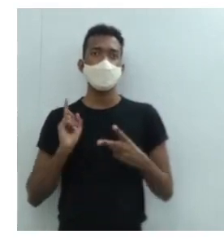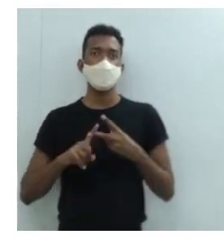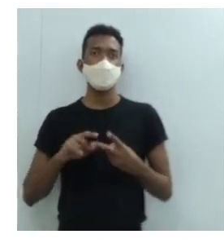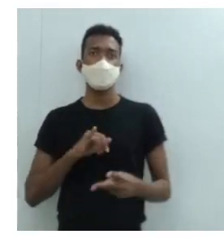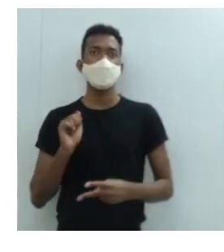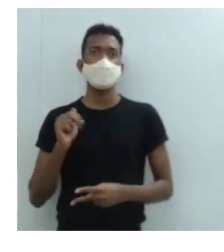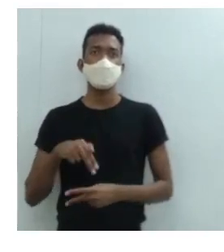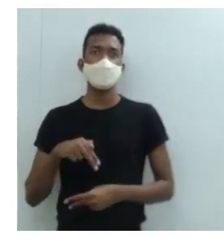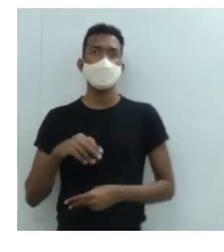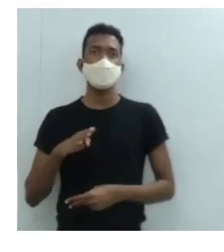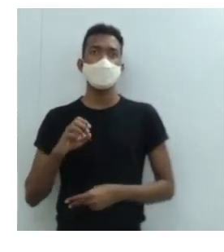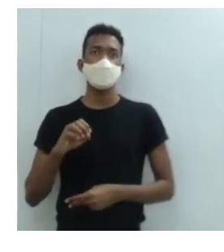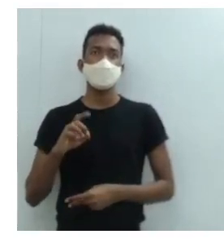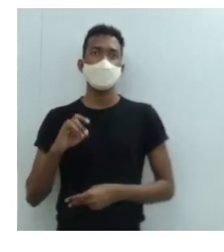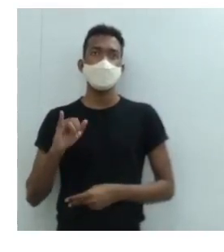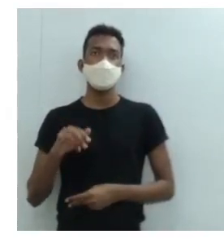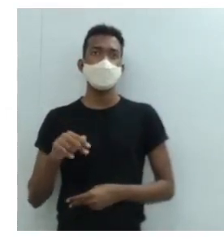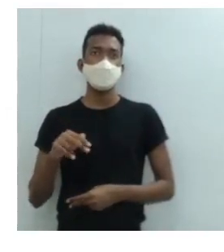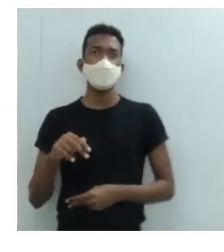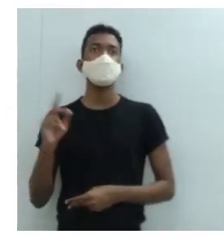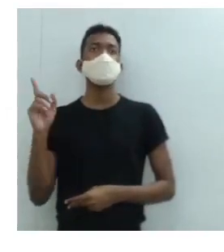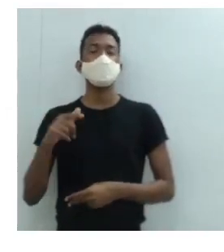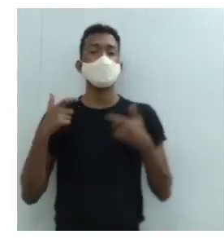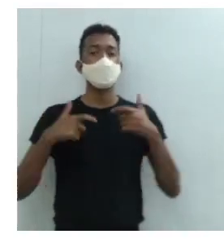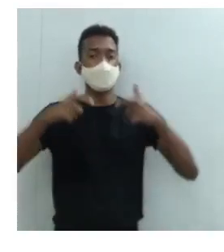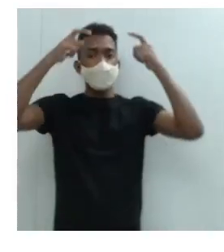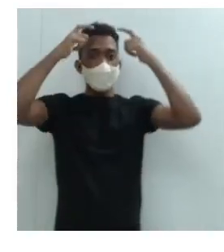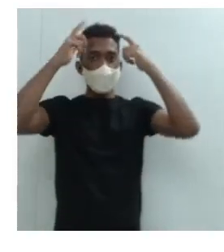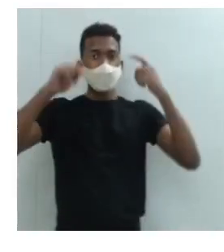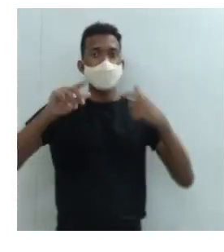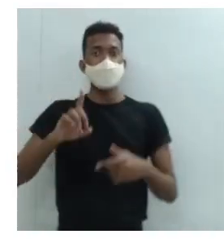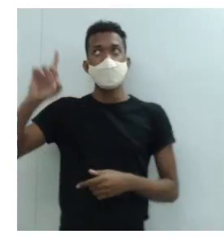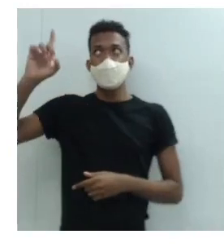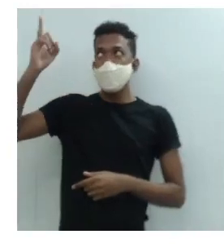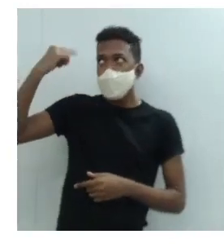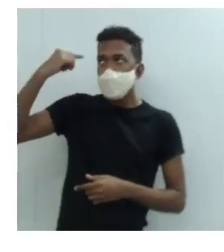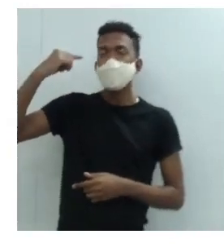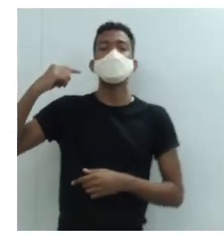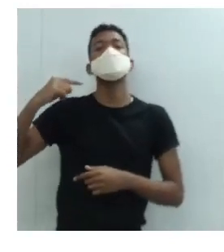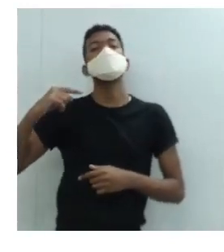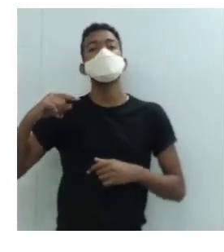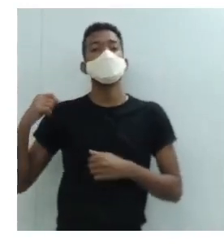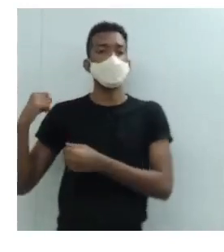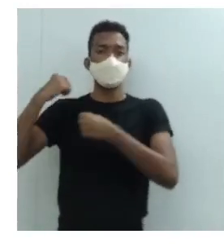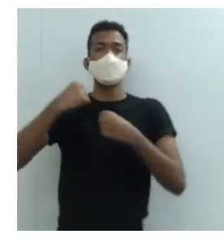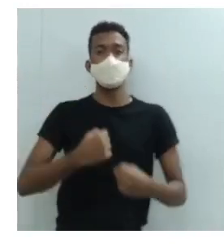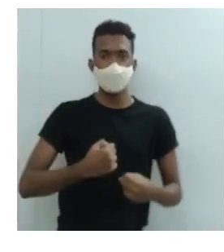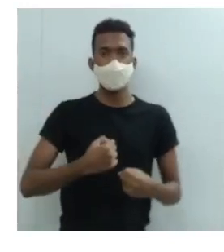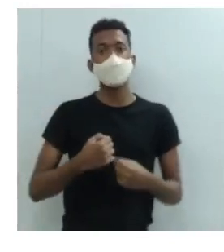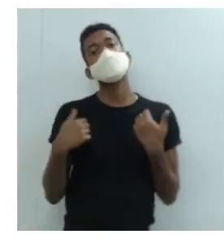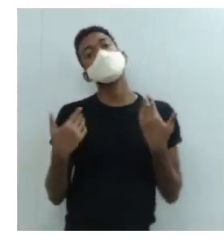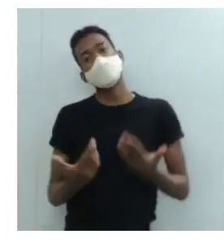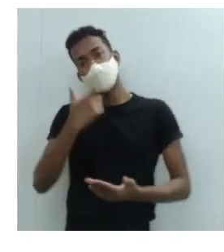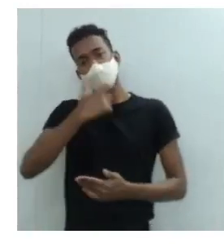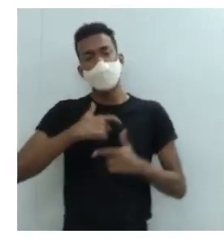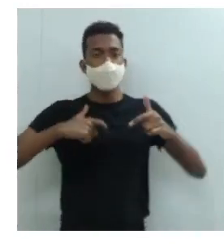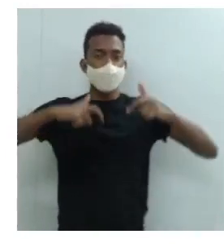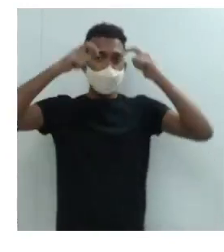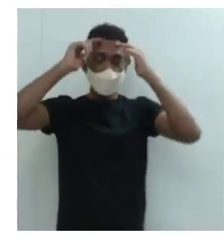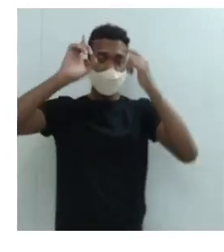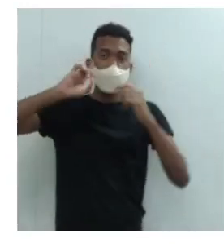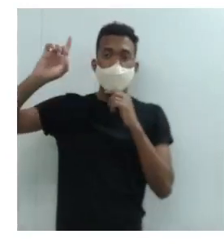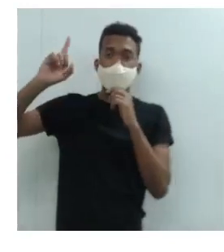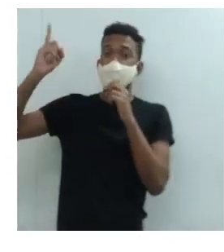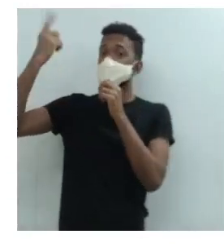é detentor de um poder delegado por Deus, né? Então, o rei é detentor de um poder delegado